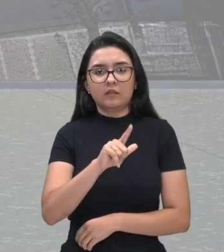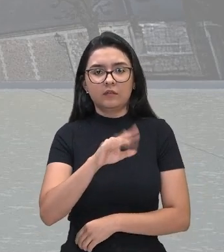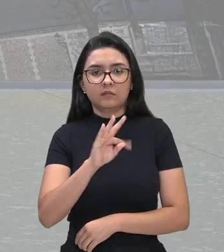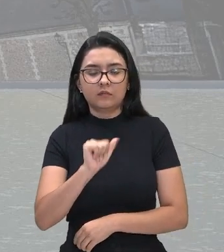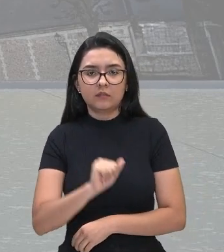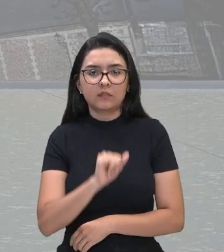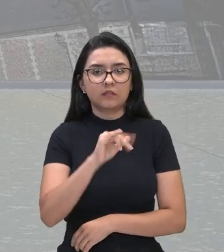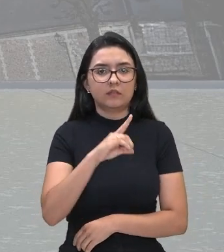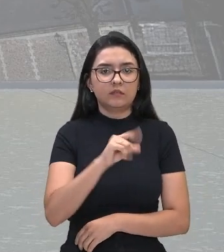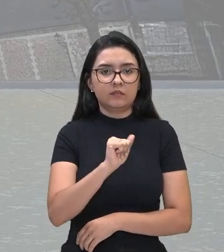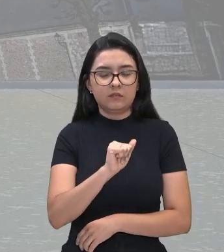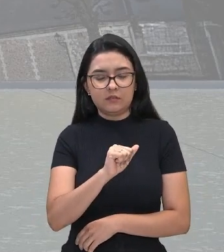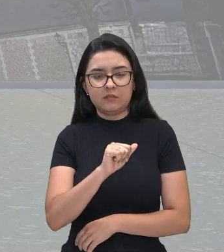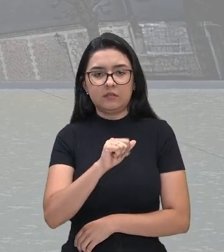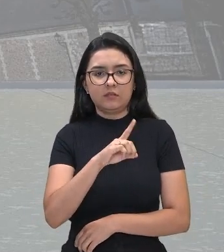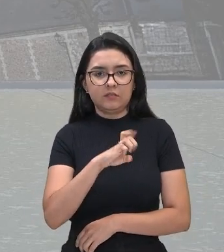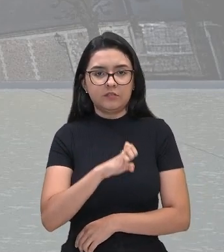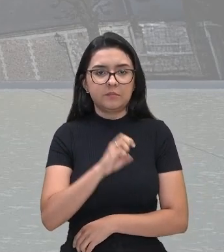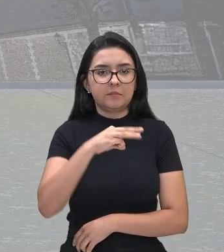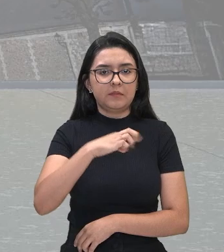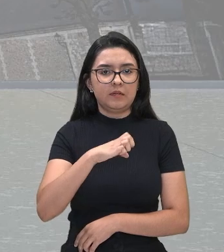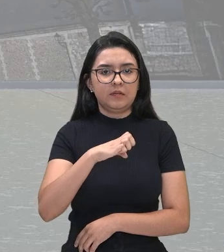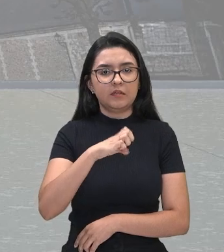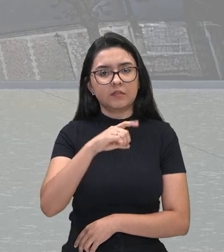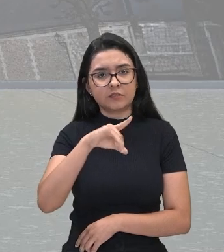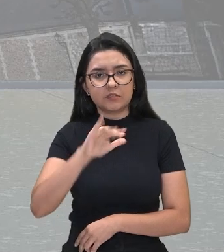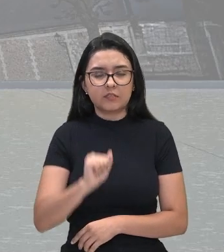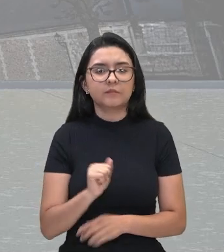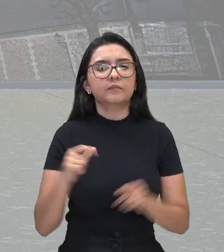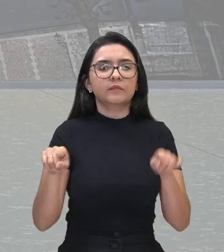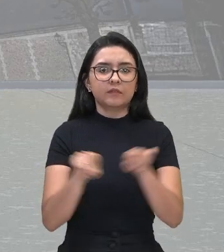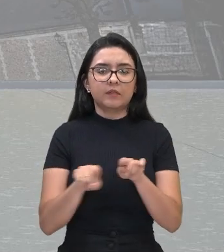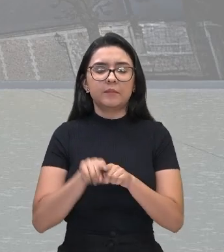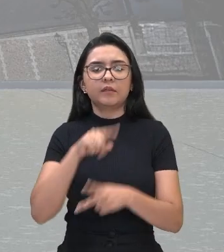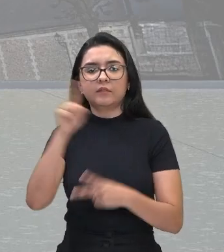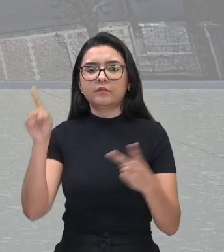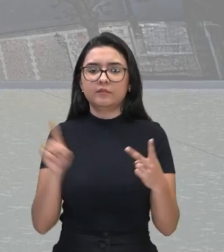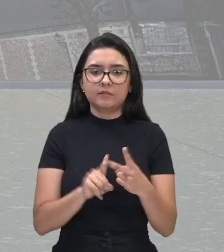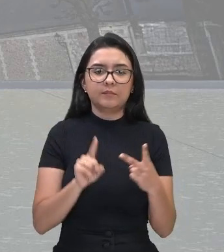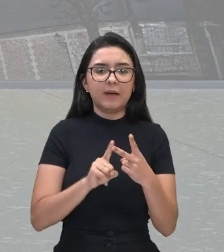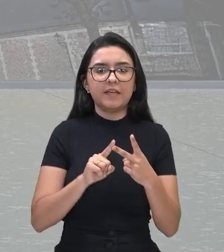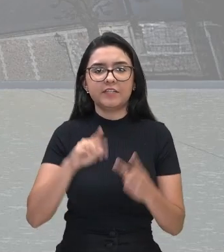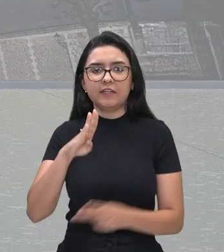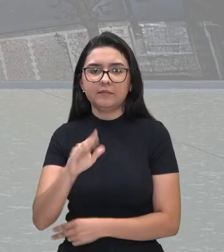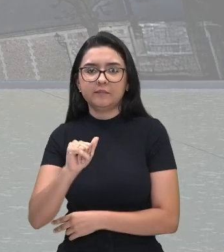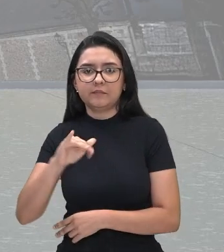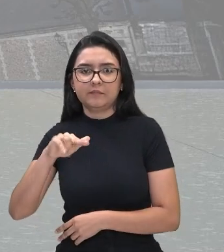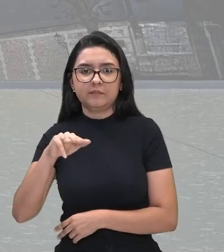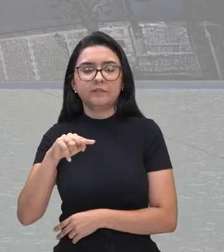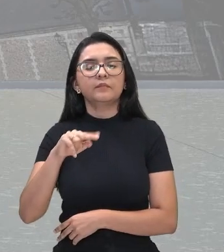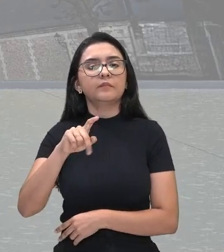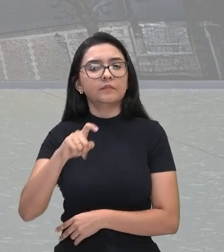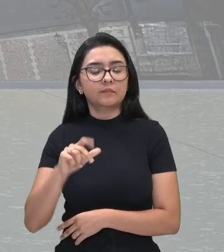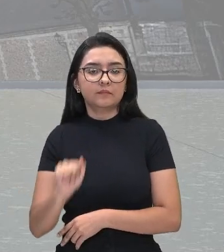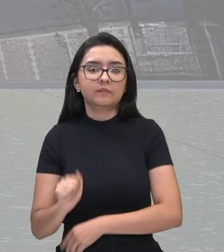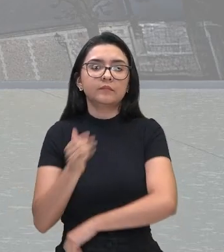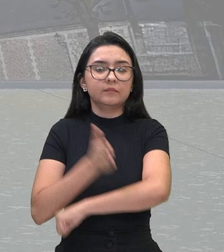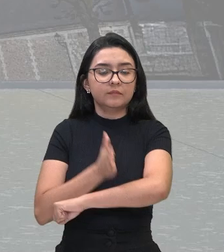X, e a Baixa Idade Média, que vai do século XII ao XV. Dois estilos